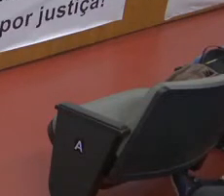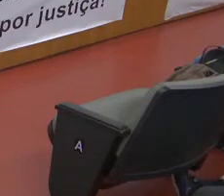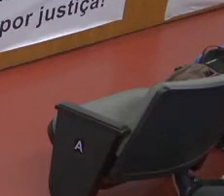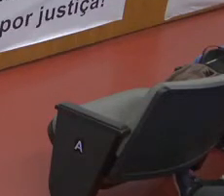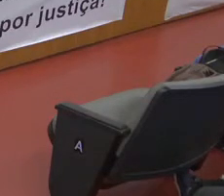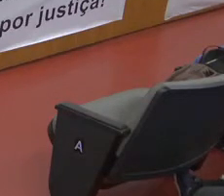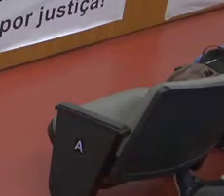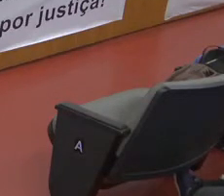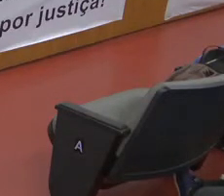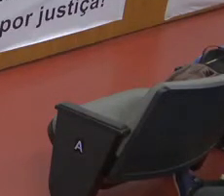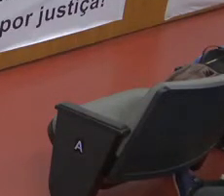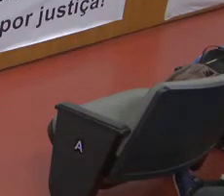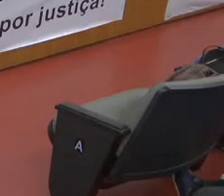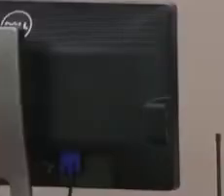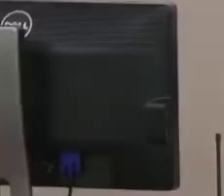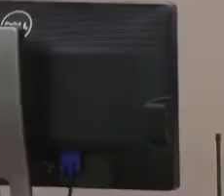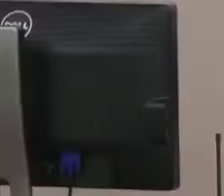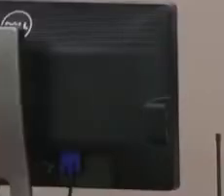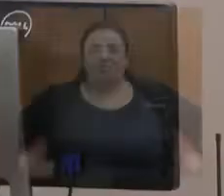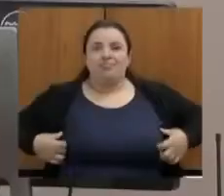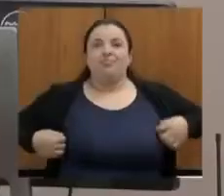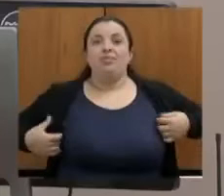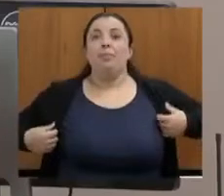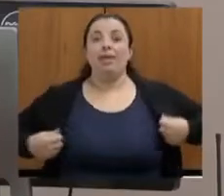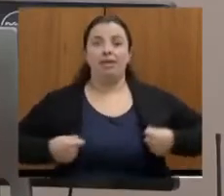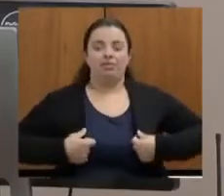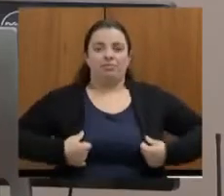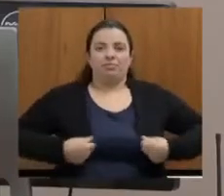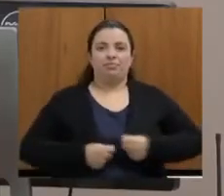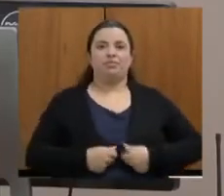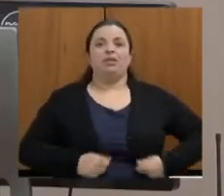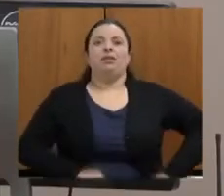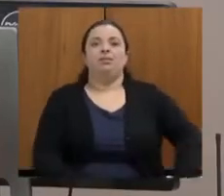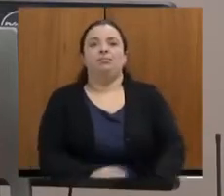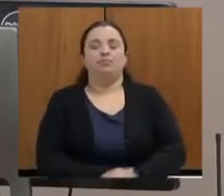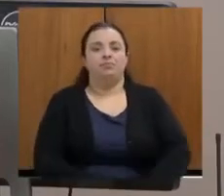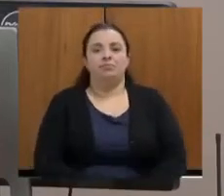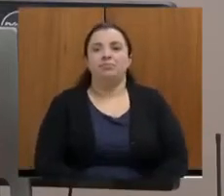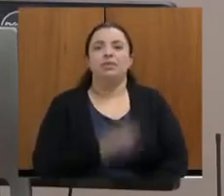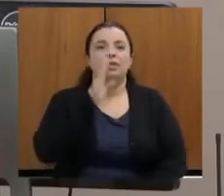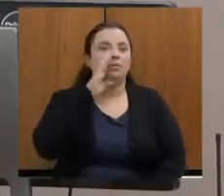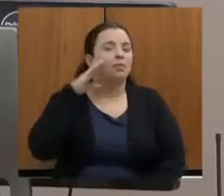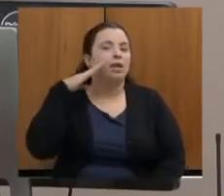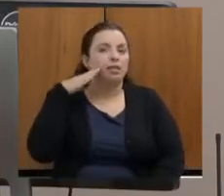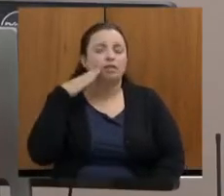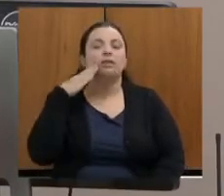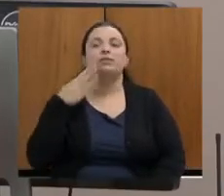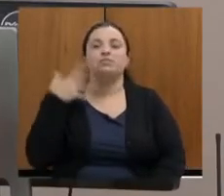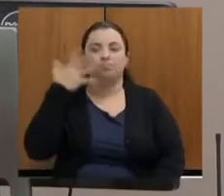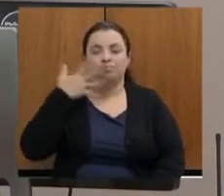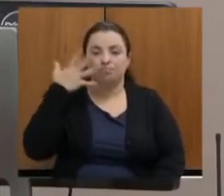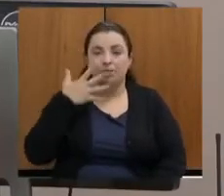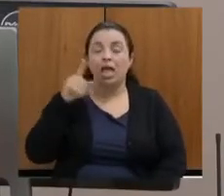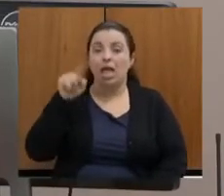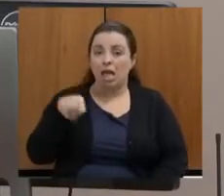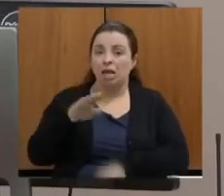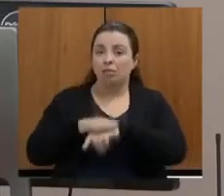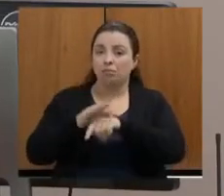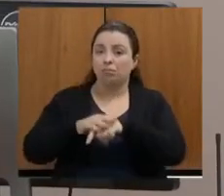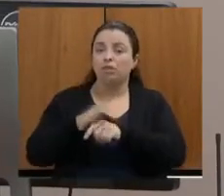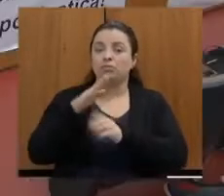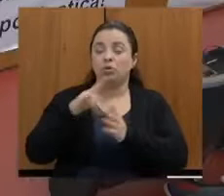e com a palavra deputada Beatriz Cerqueira autor do requerimento que deu origem a este debate para suas